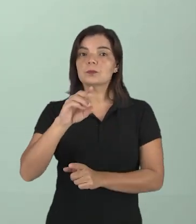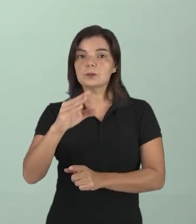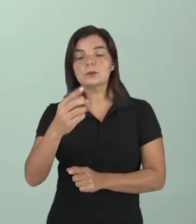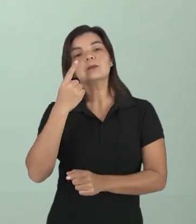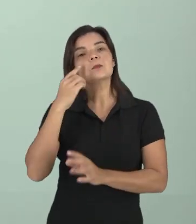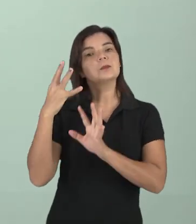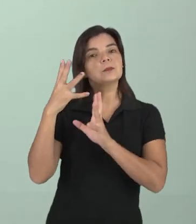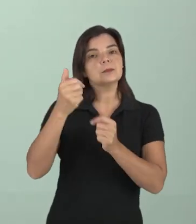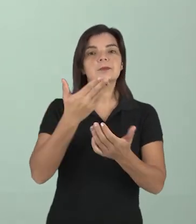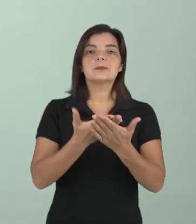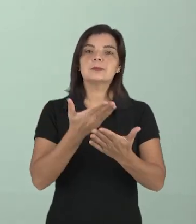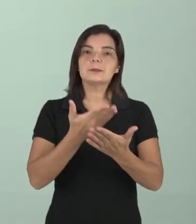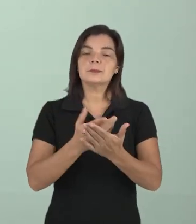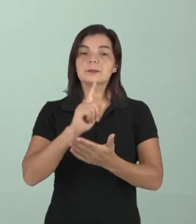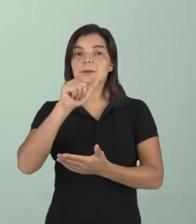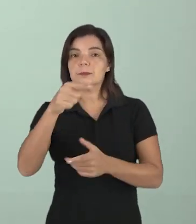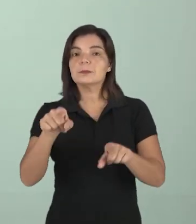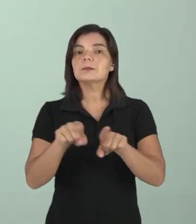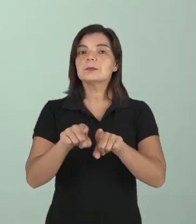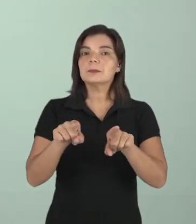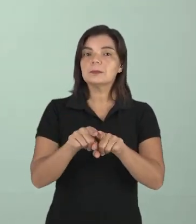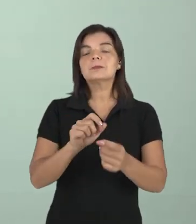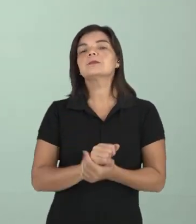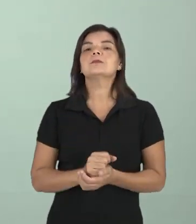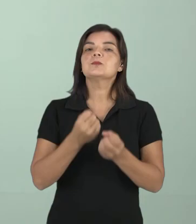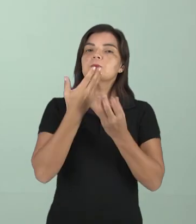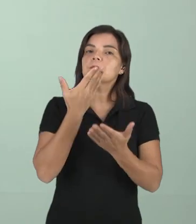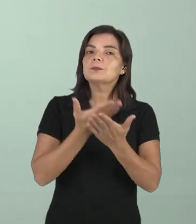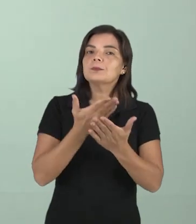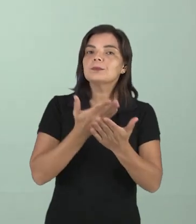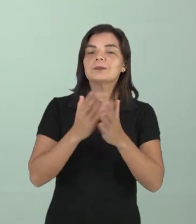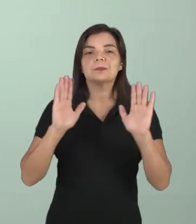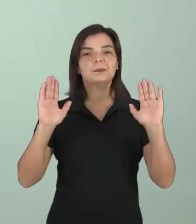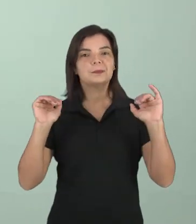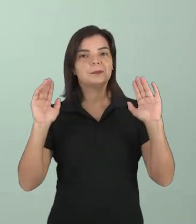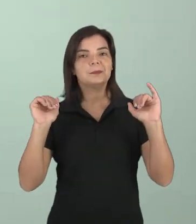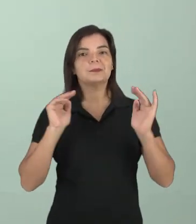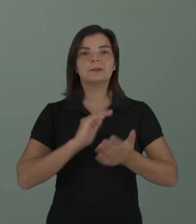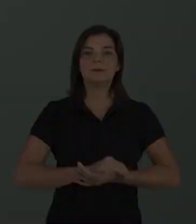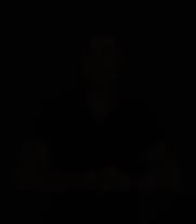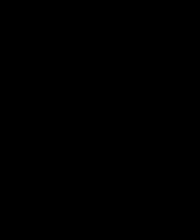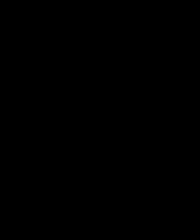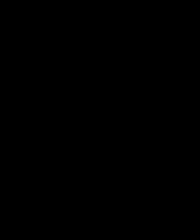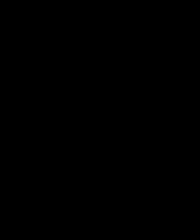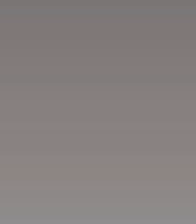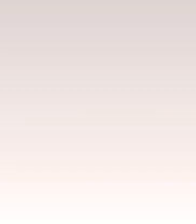Eduque para rever essa aula e outras aulas. Uma boa aula e até a próxima!